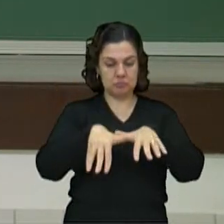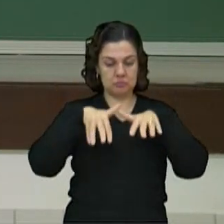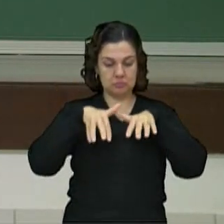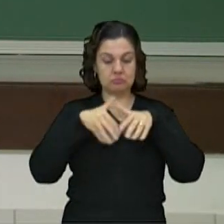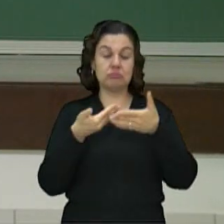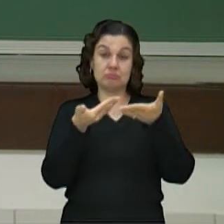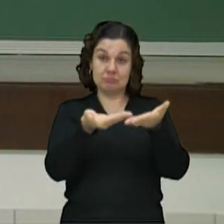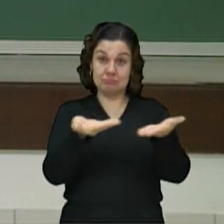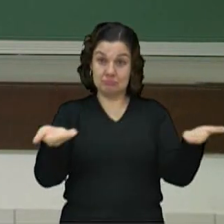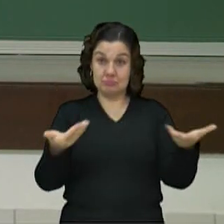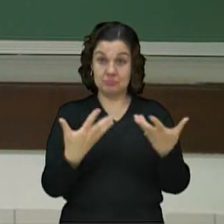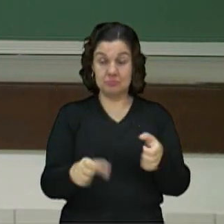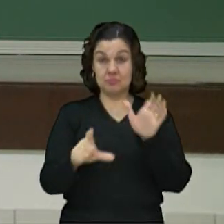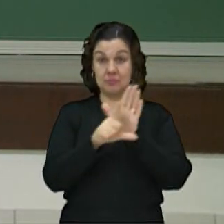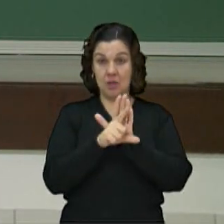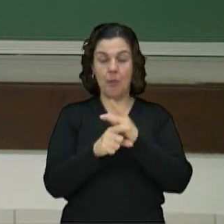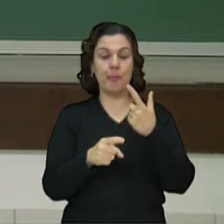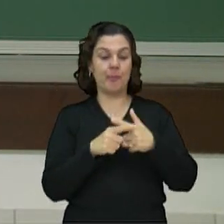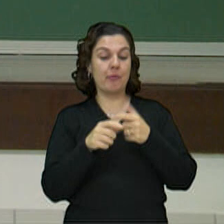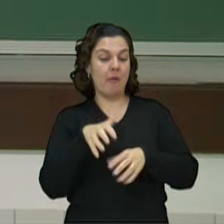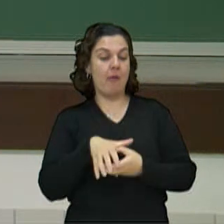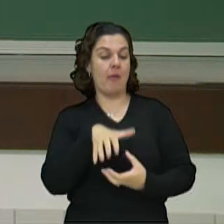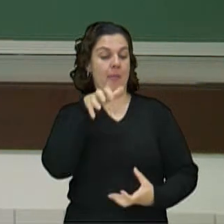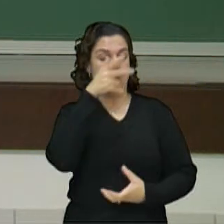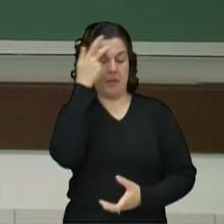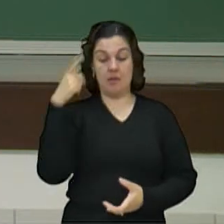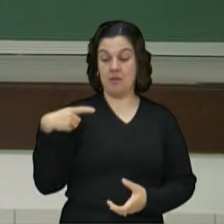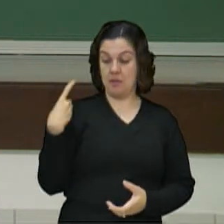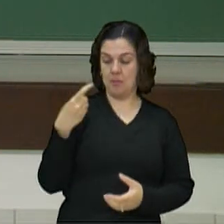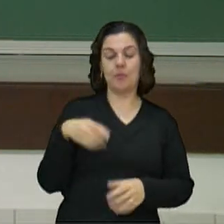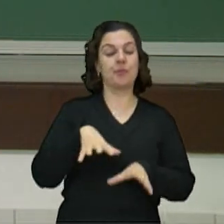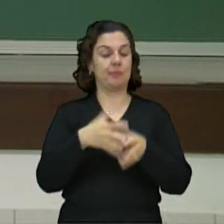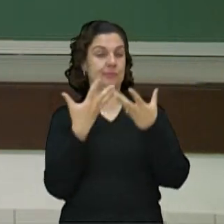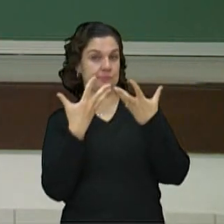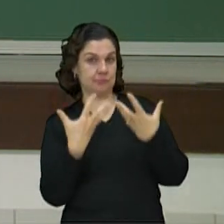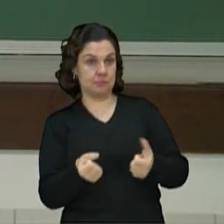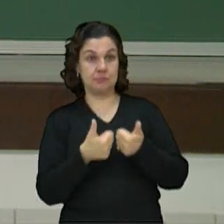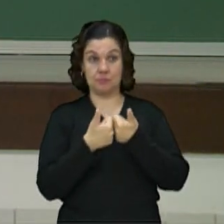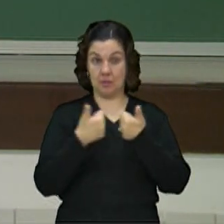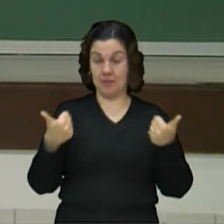para o Mussolini, porque o Mussolini tinha a maior parte dos deputados a seu favor.